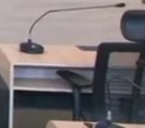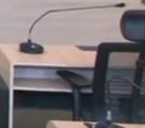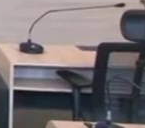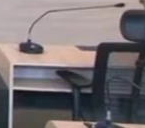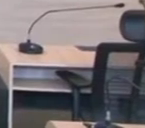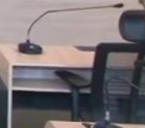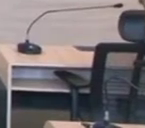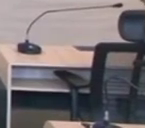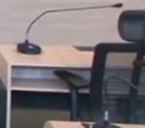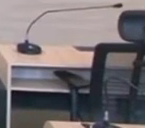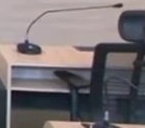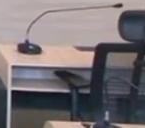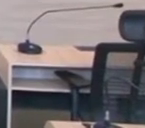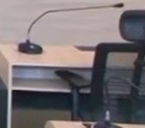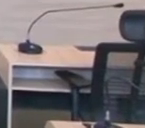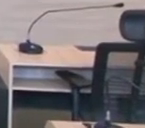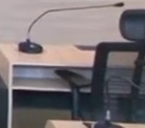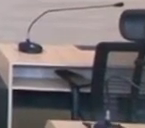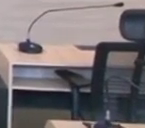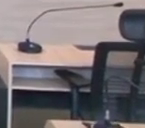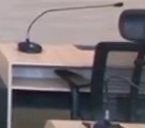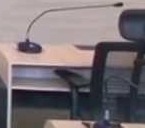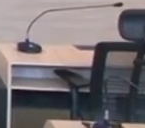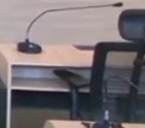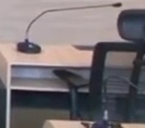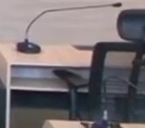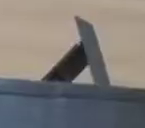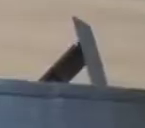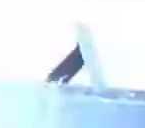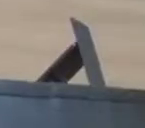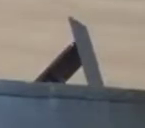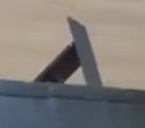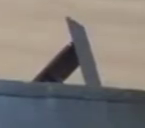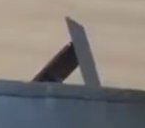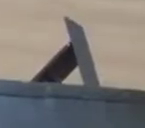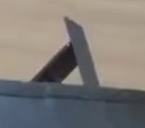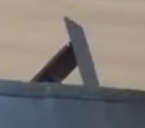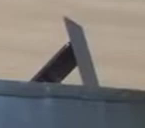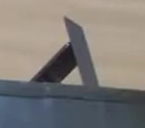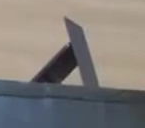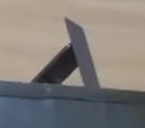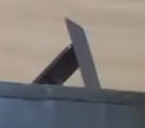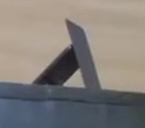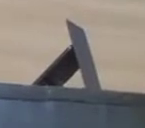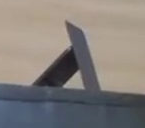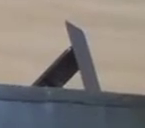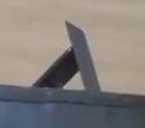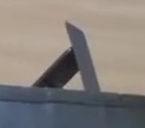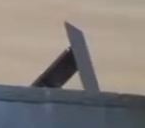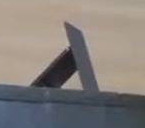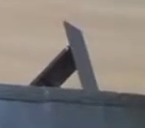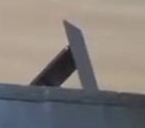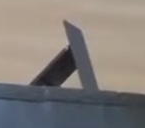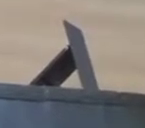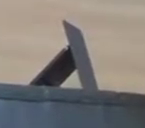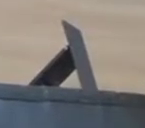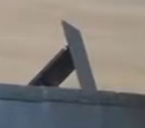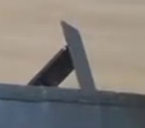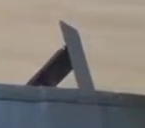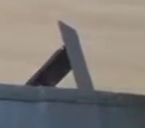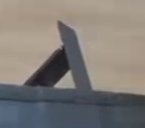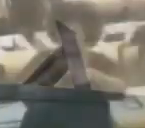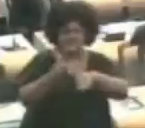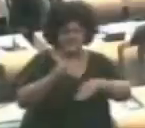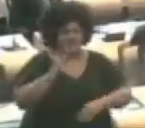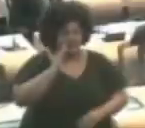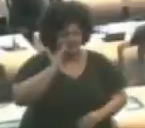Recife o Dia Marielle Franco de Enfrentamento à Violência Política contra Mulheres Negras, LGBTQIA+, e